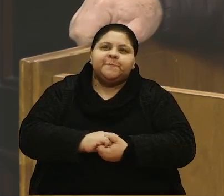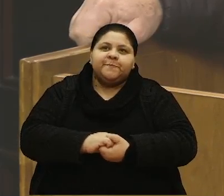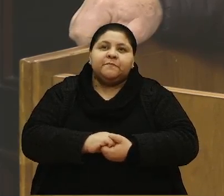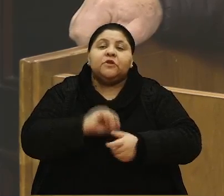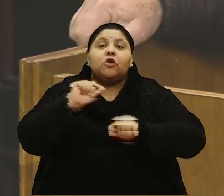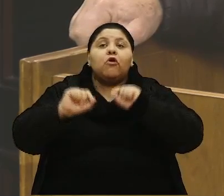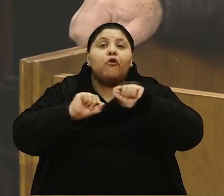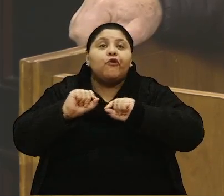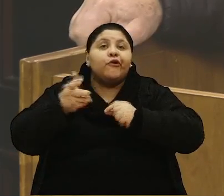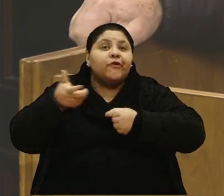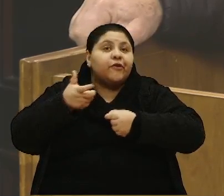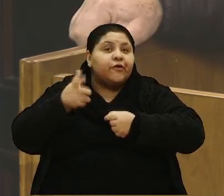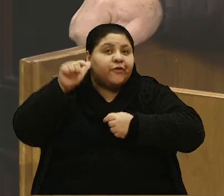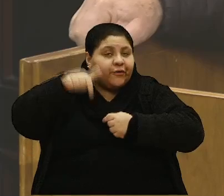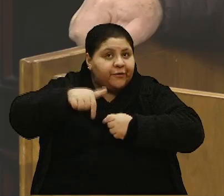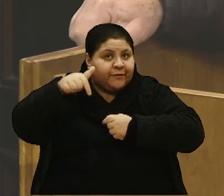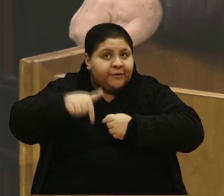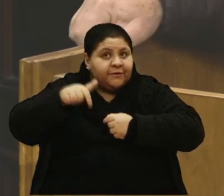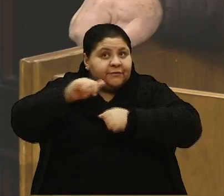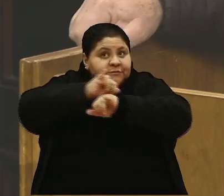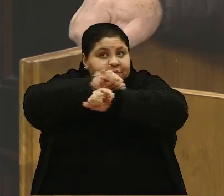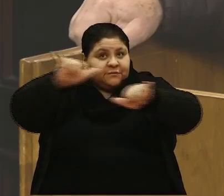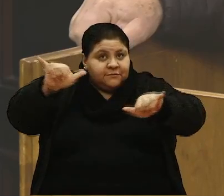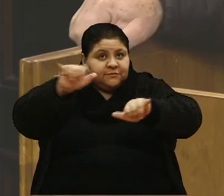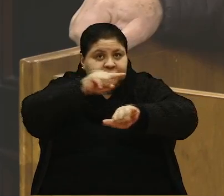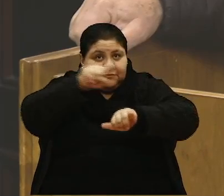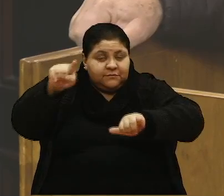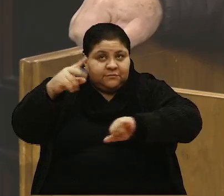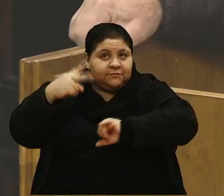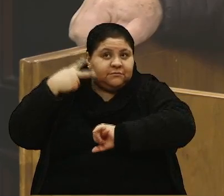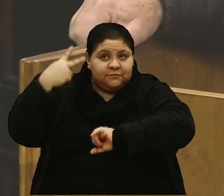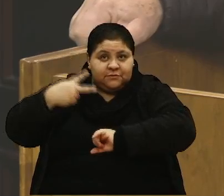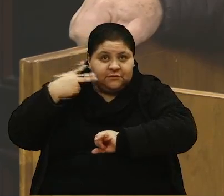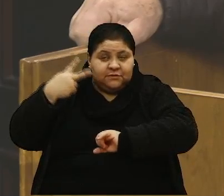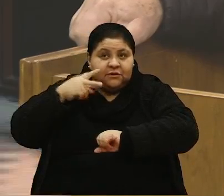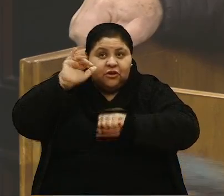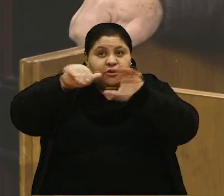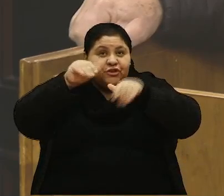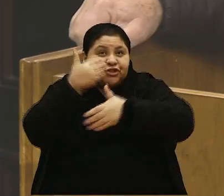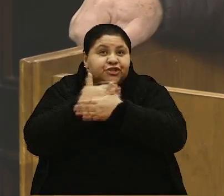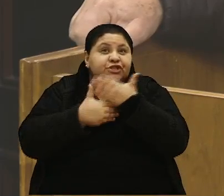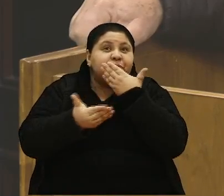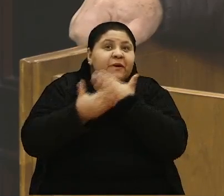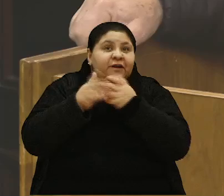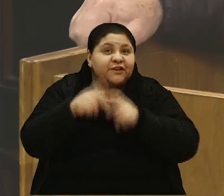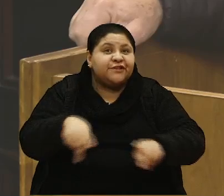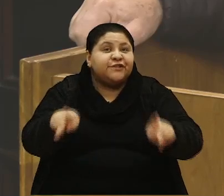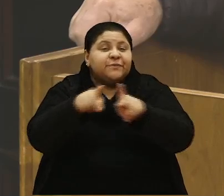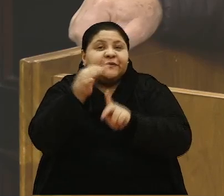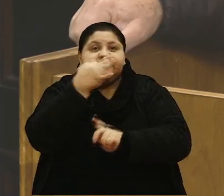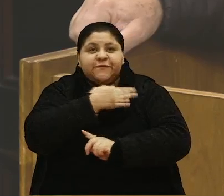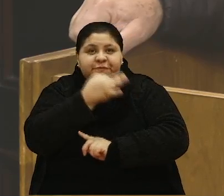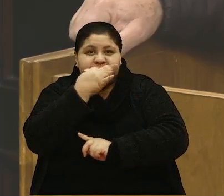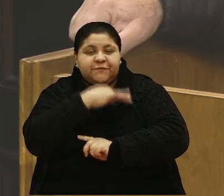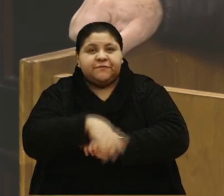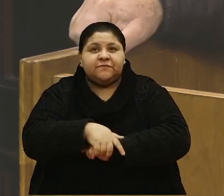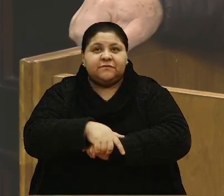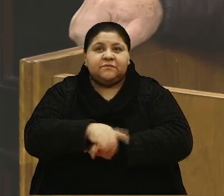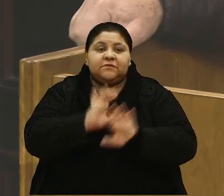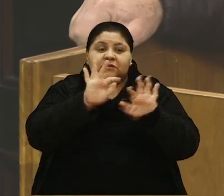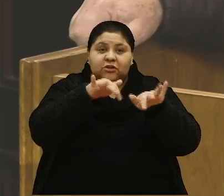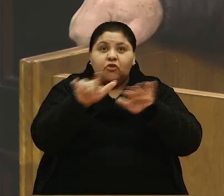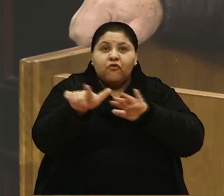O que a gente quer aqui hoje divulgar para vocês, vereadores, e convidar a todos, a população caxiense. No final